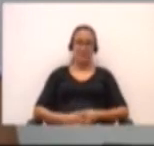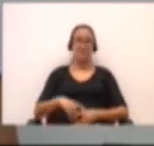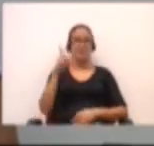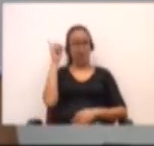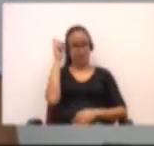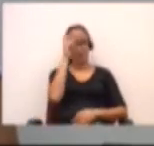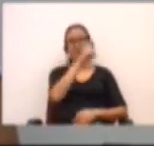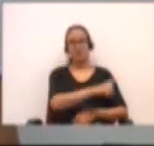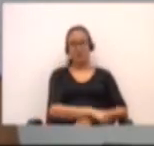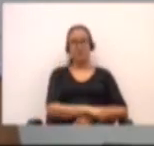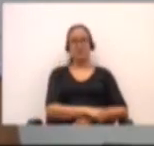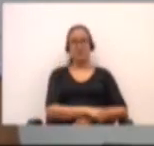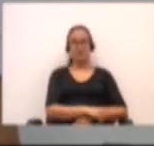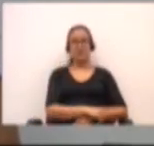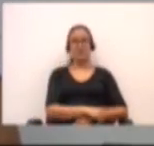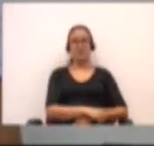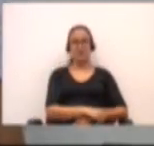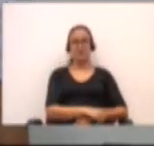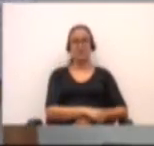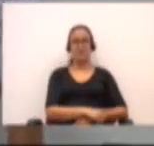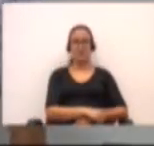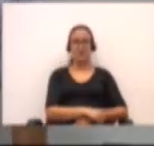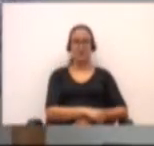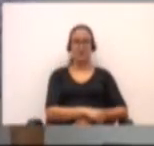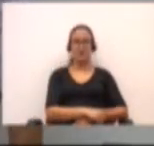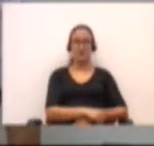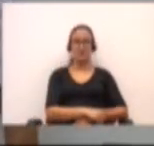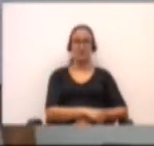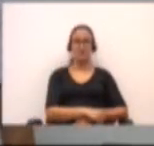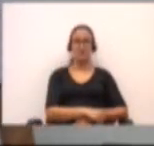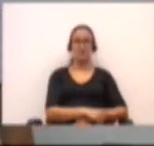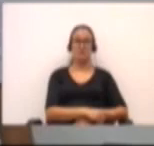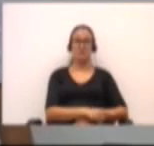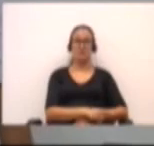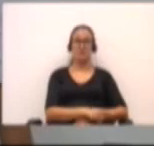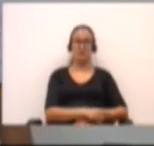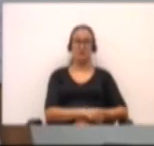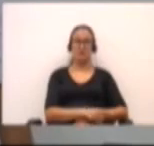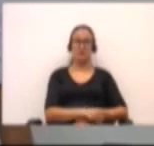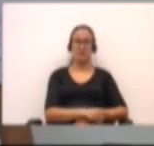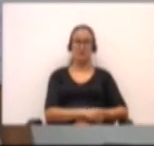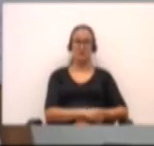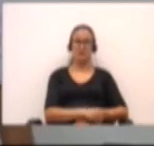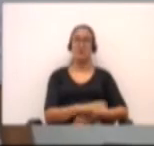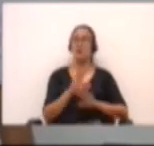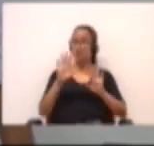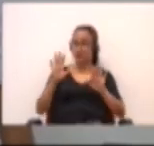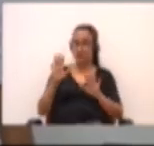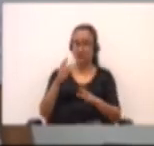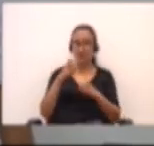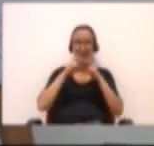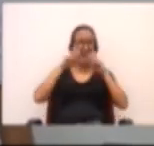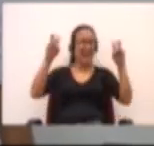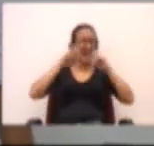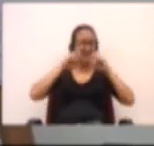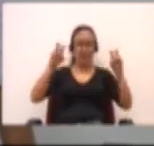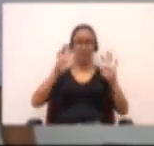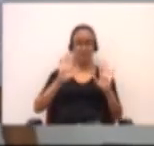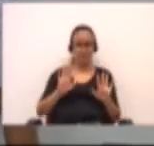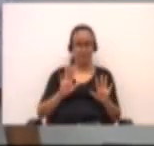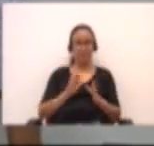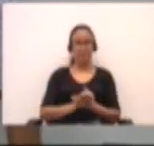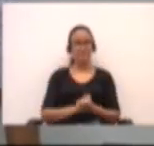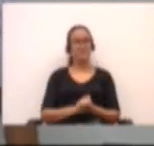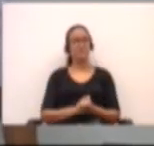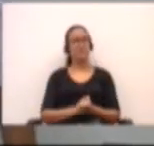grave, é grave. Então, por favor, vamos ouvir, por favor.